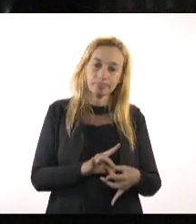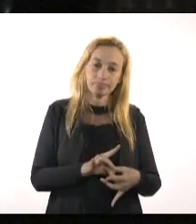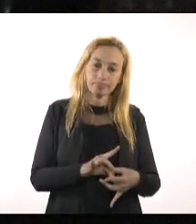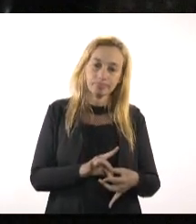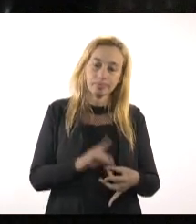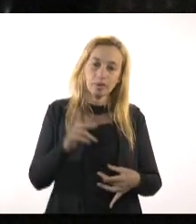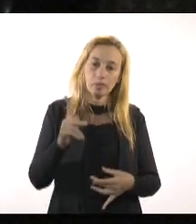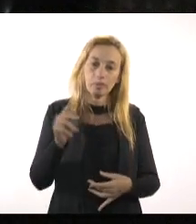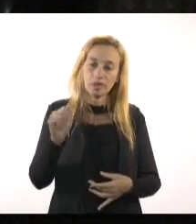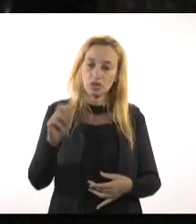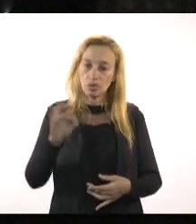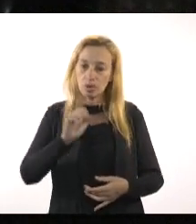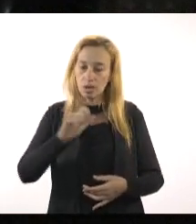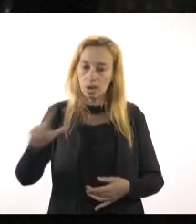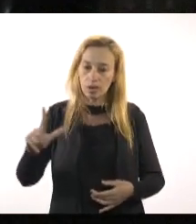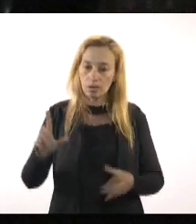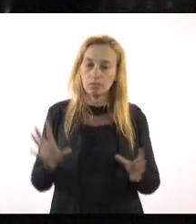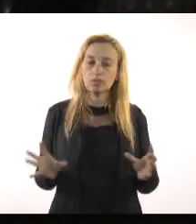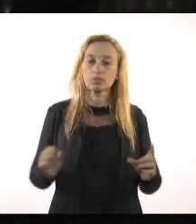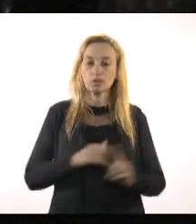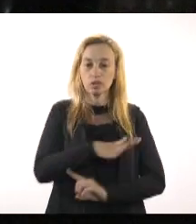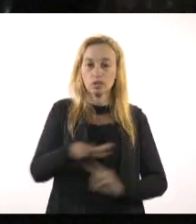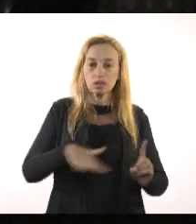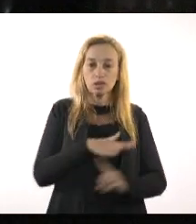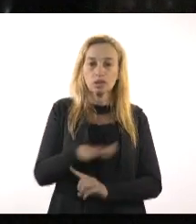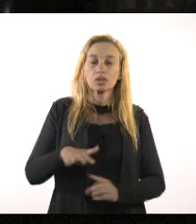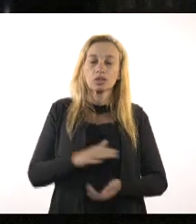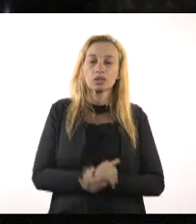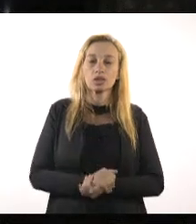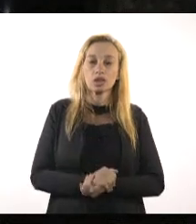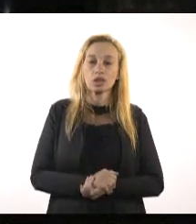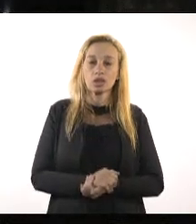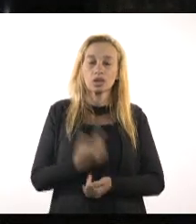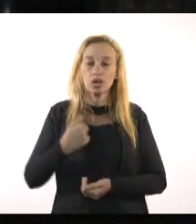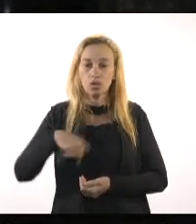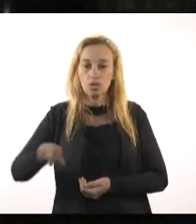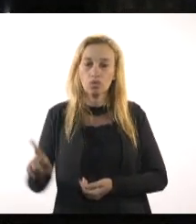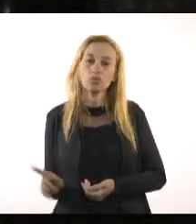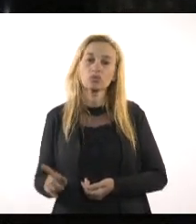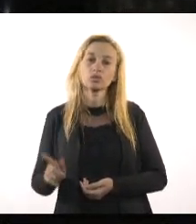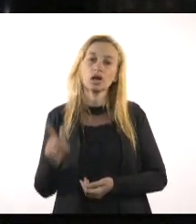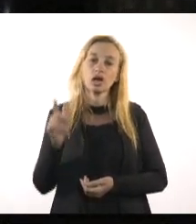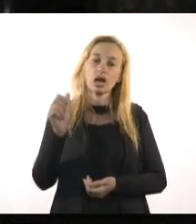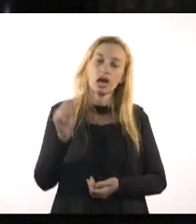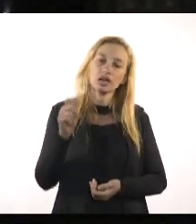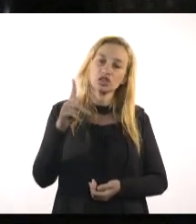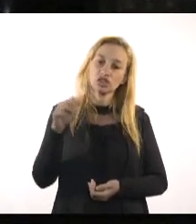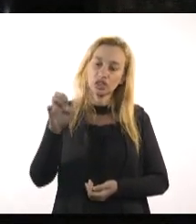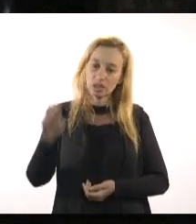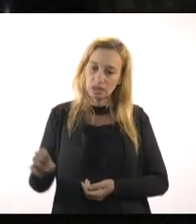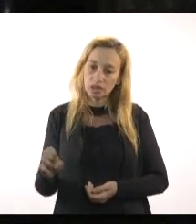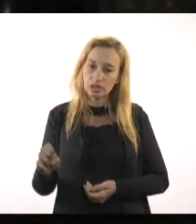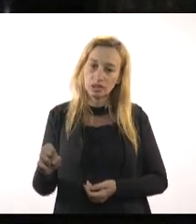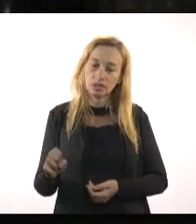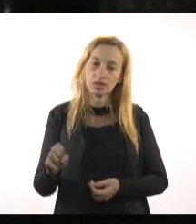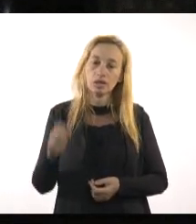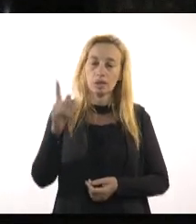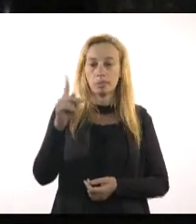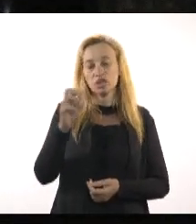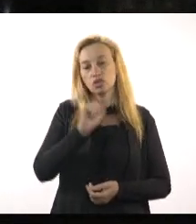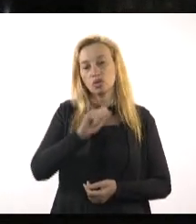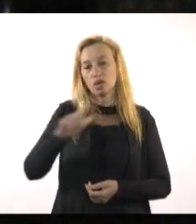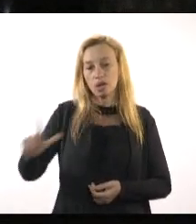pastorais sociais. Eu fui agente durante 3 anos e meio da pastoral carcerária.